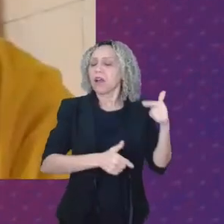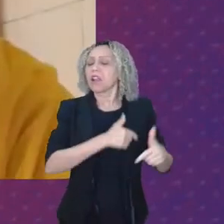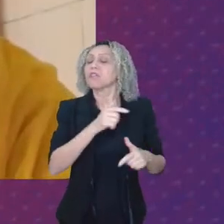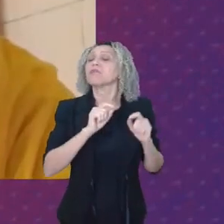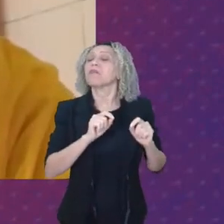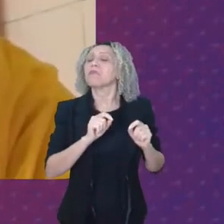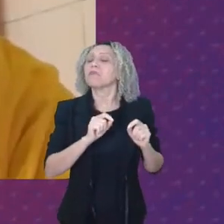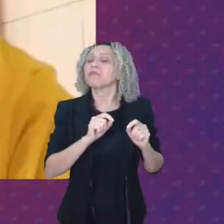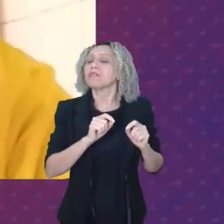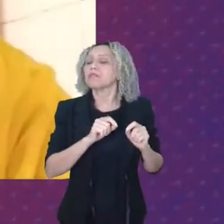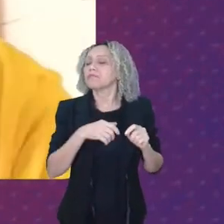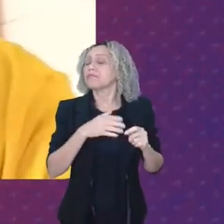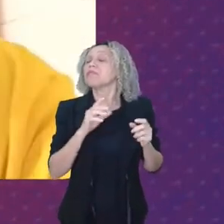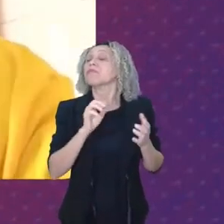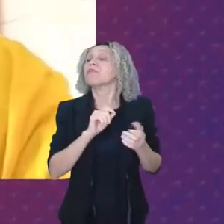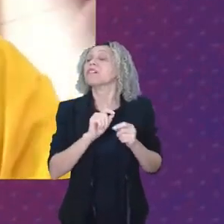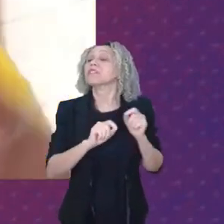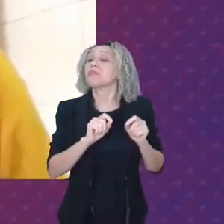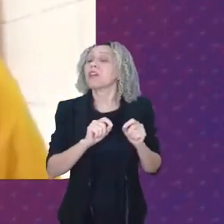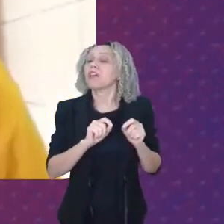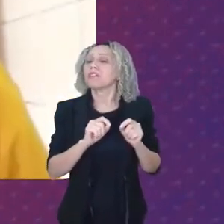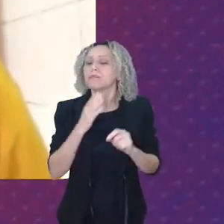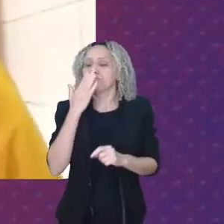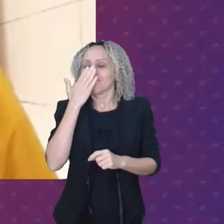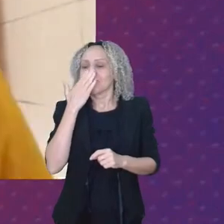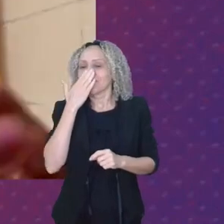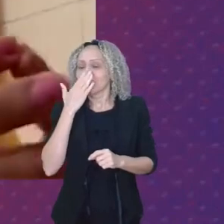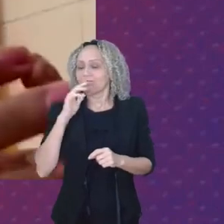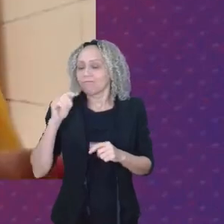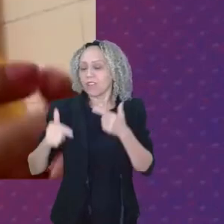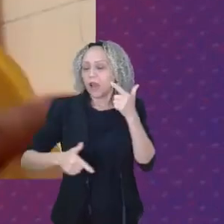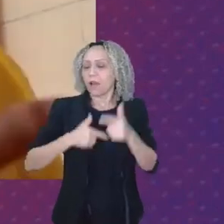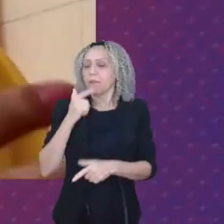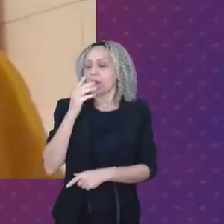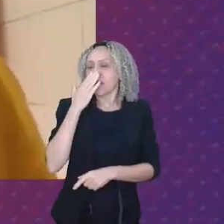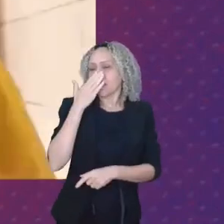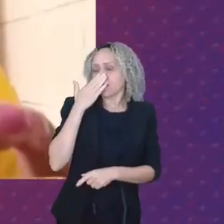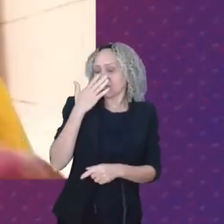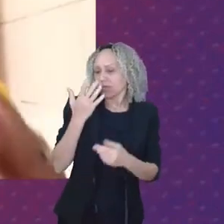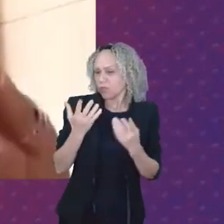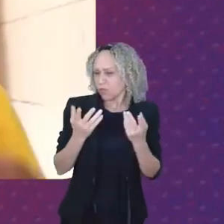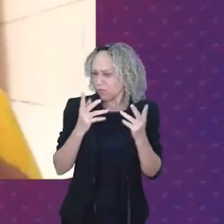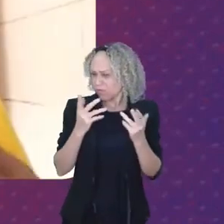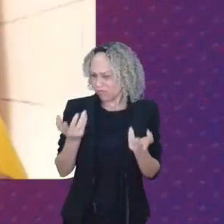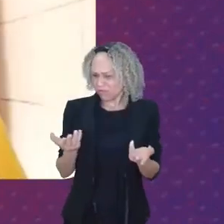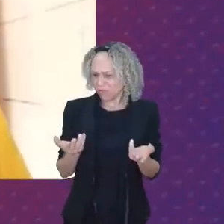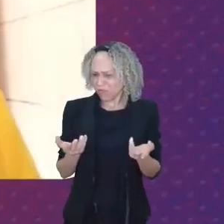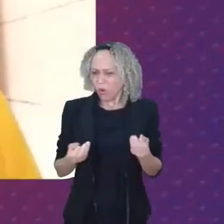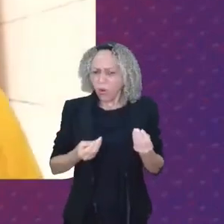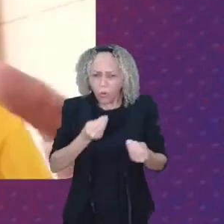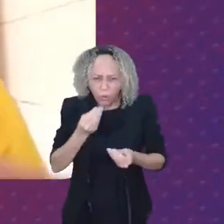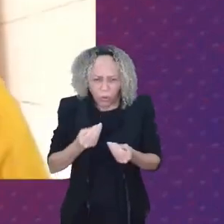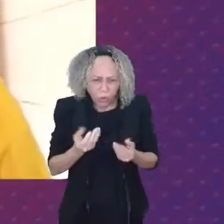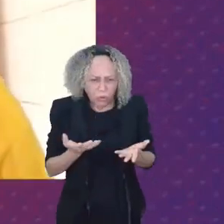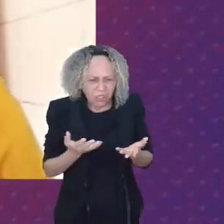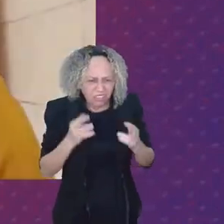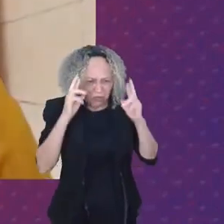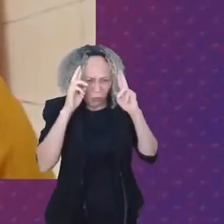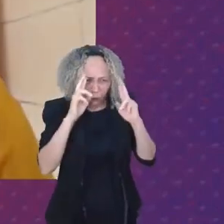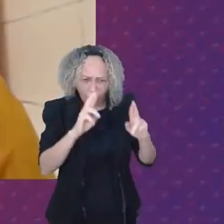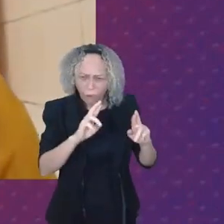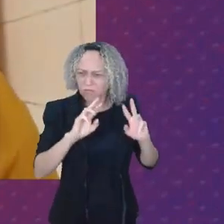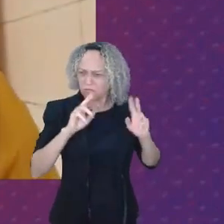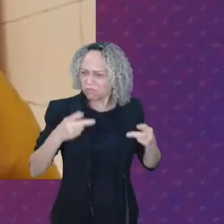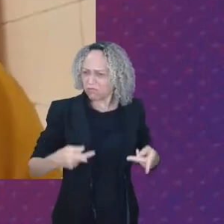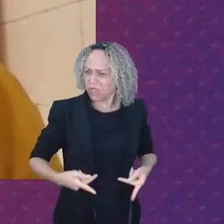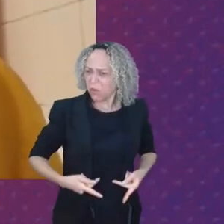para a profissão do sexo, né? E aí a gente viu a falta de respeito com o ser humano, né? E a